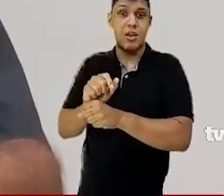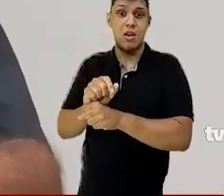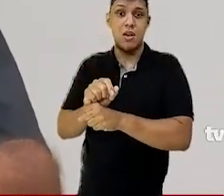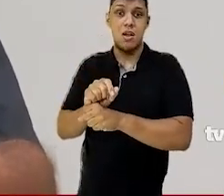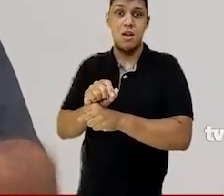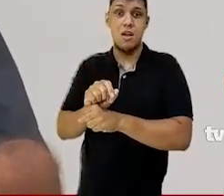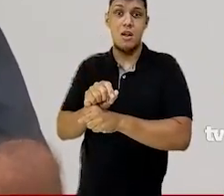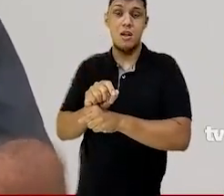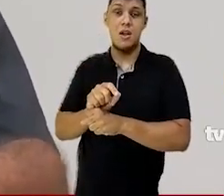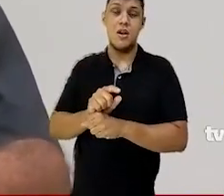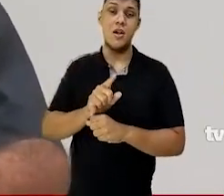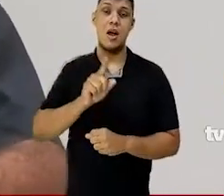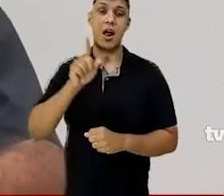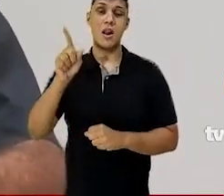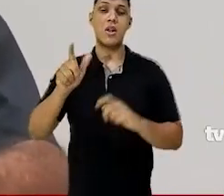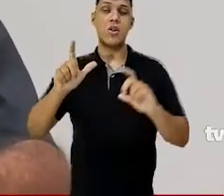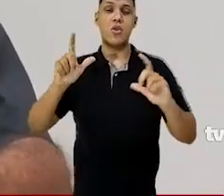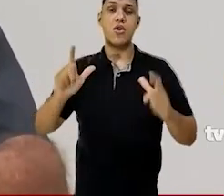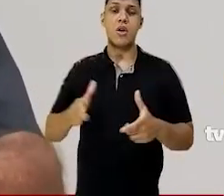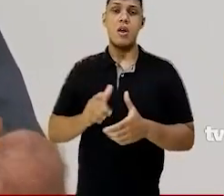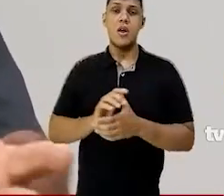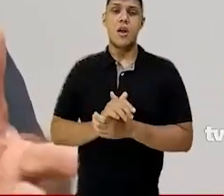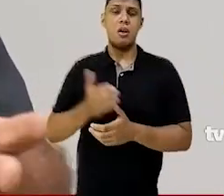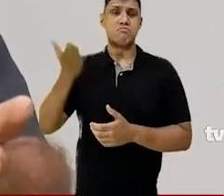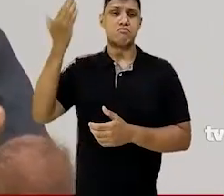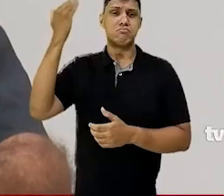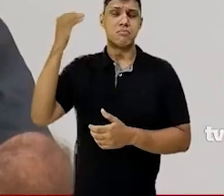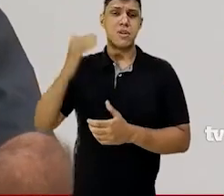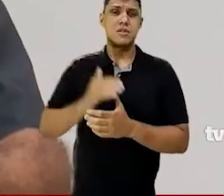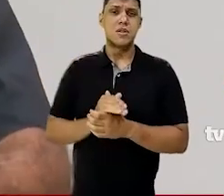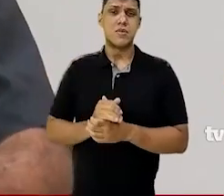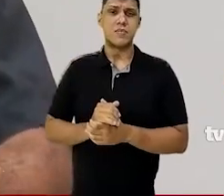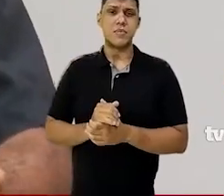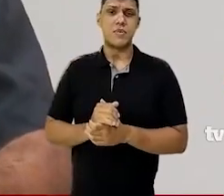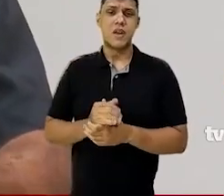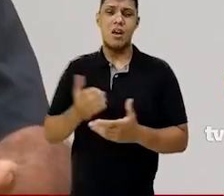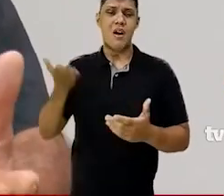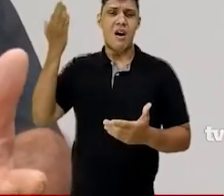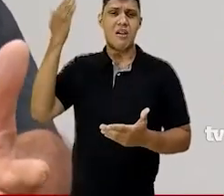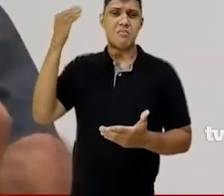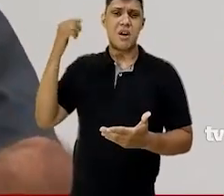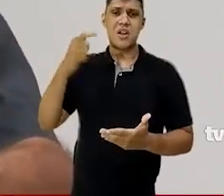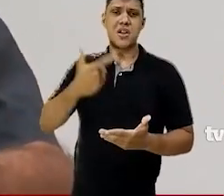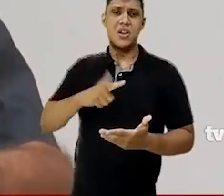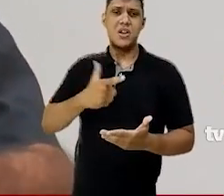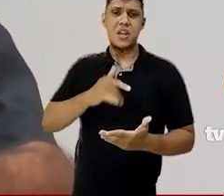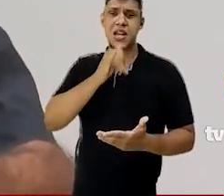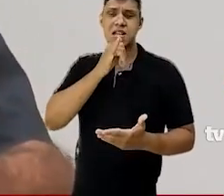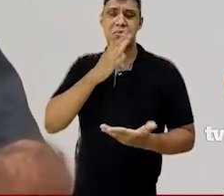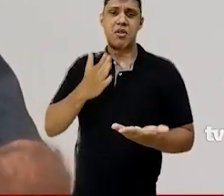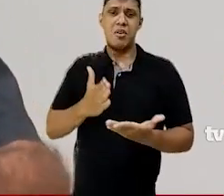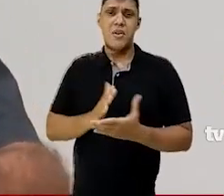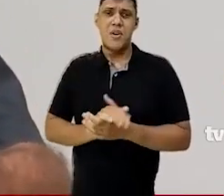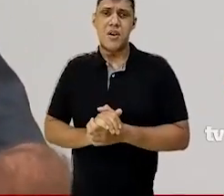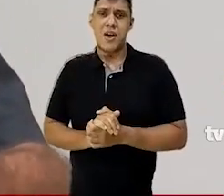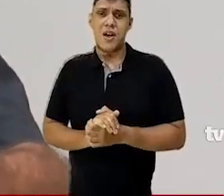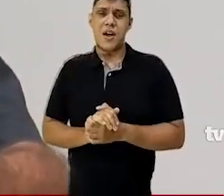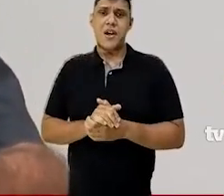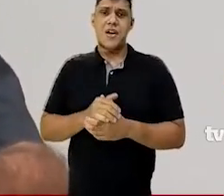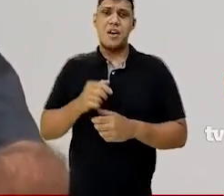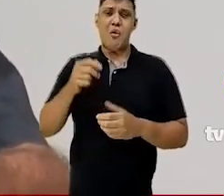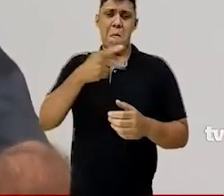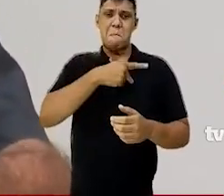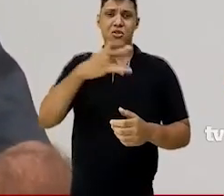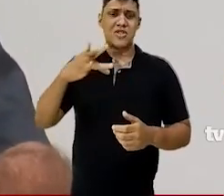Ana de Antão. Ali hoje, ali atendia quase a Zona Norte, aquele posto